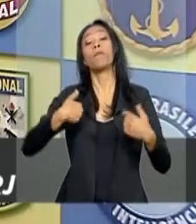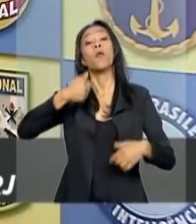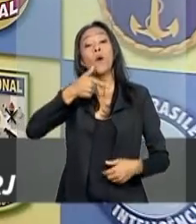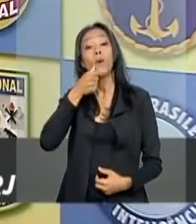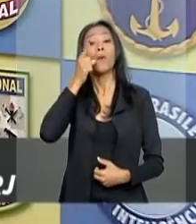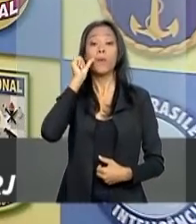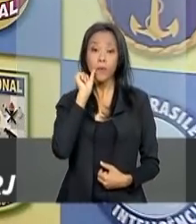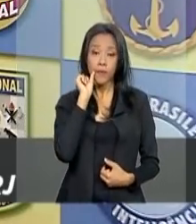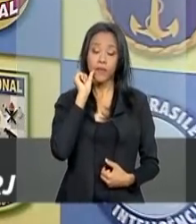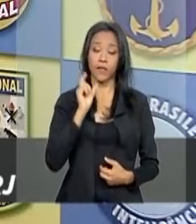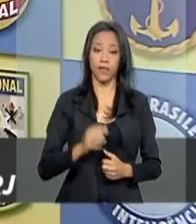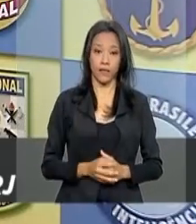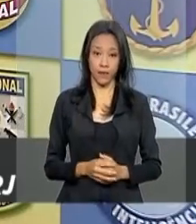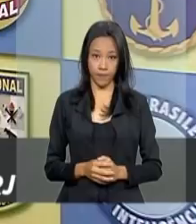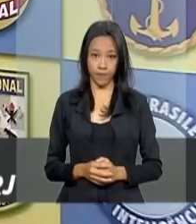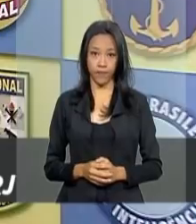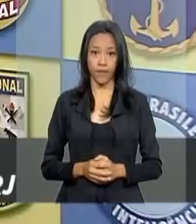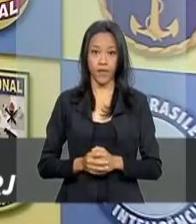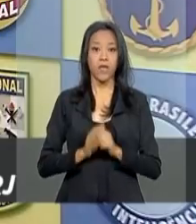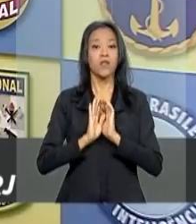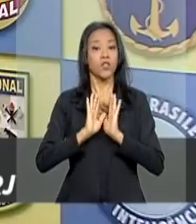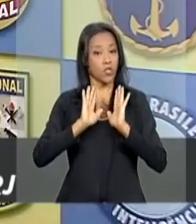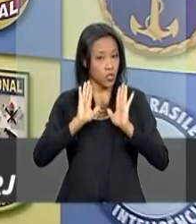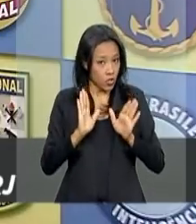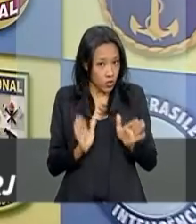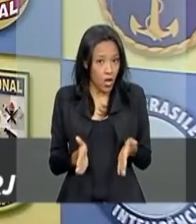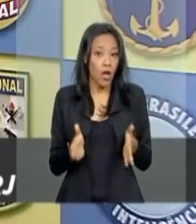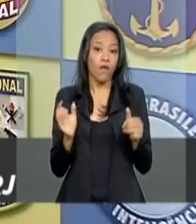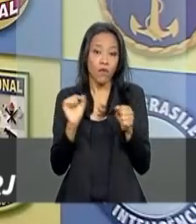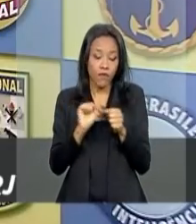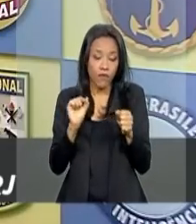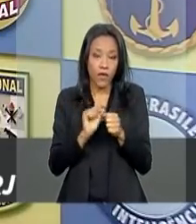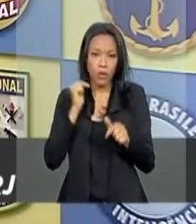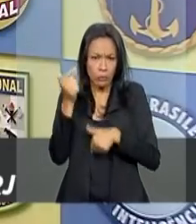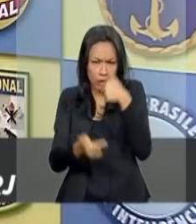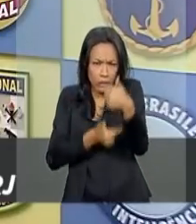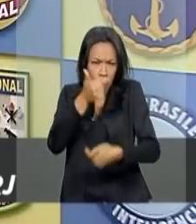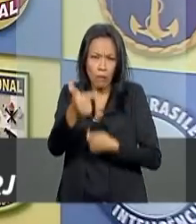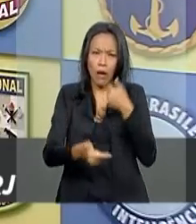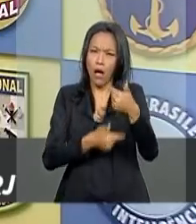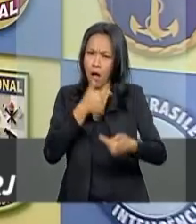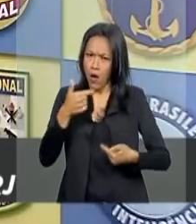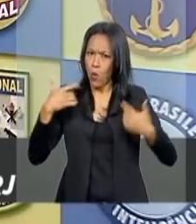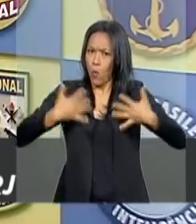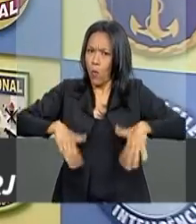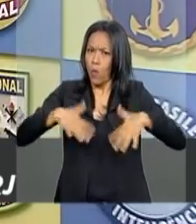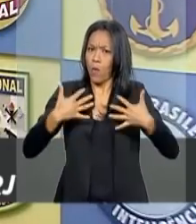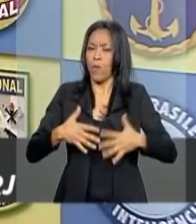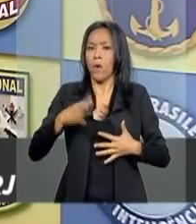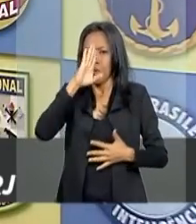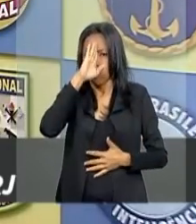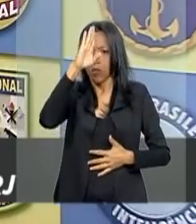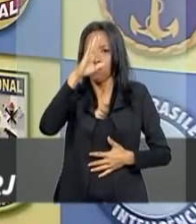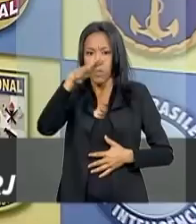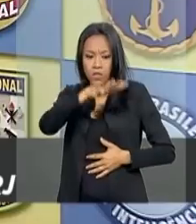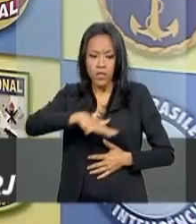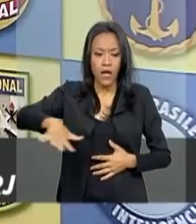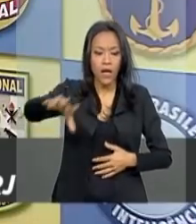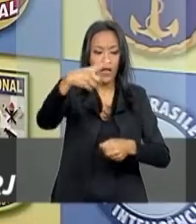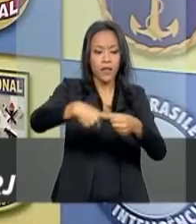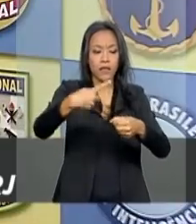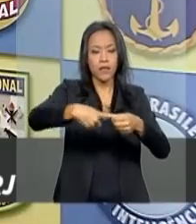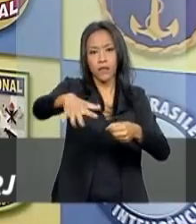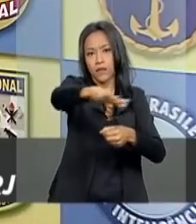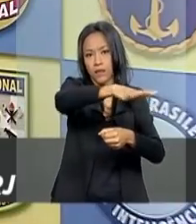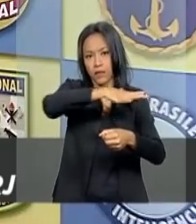o oi foi realizada uma ação bem complexa aqui no rio de janeiro é principalmente na região metropolitana de